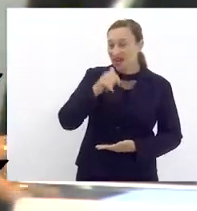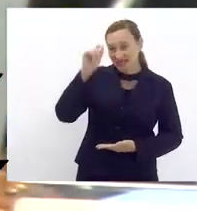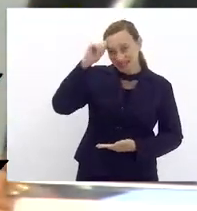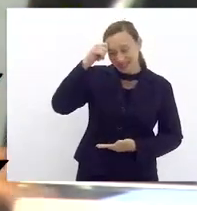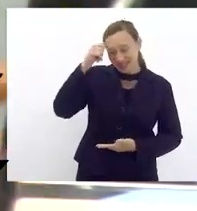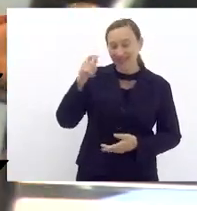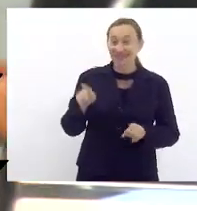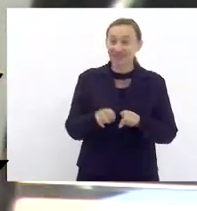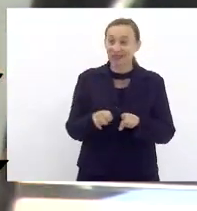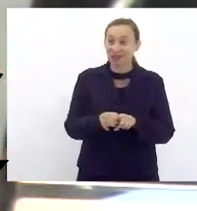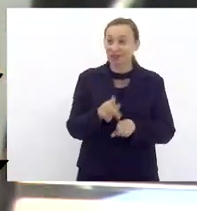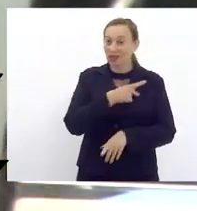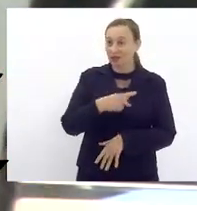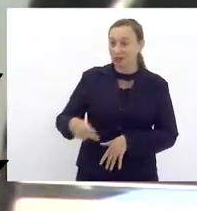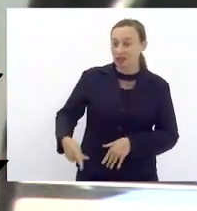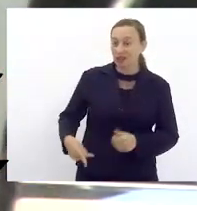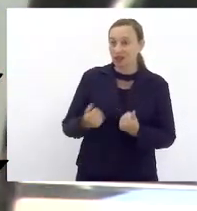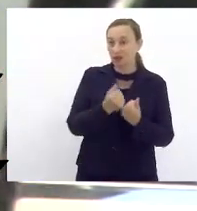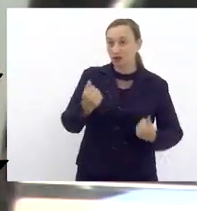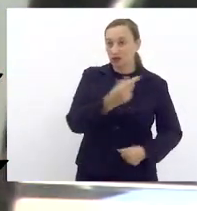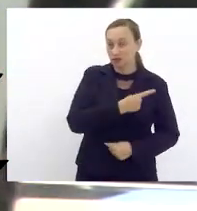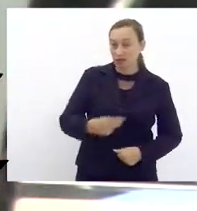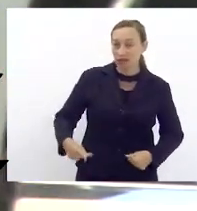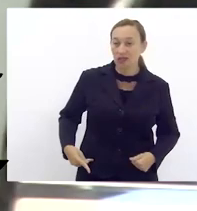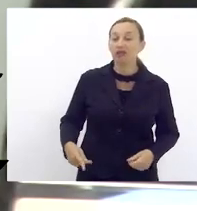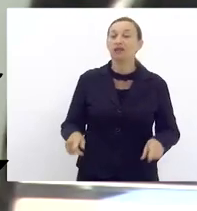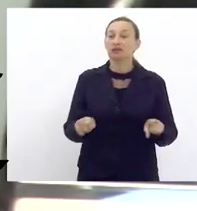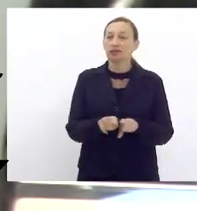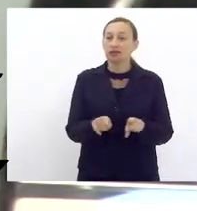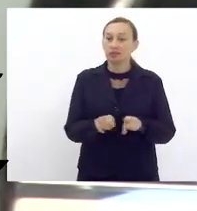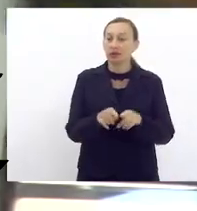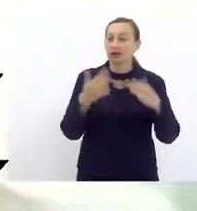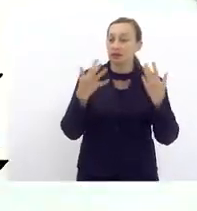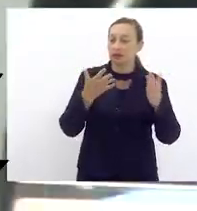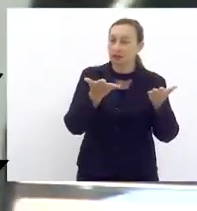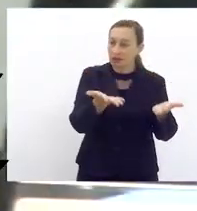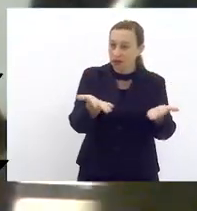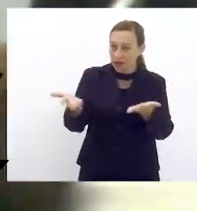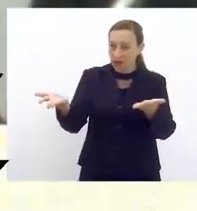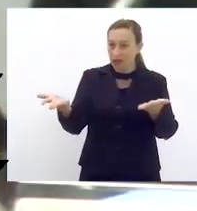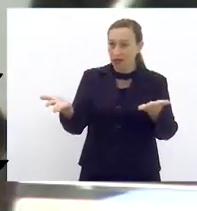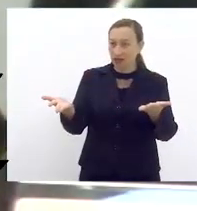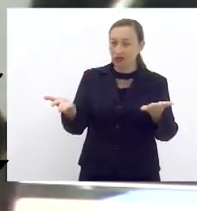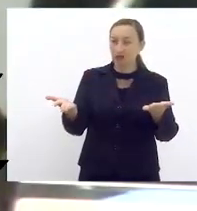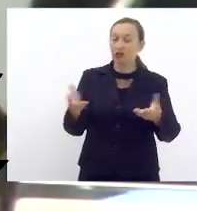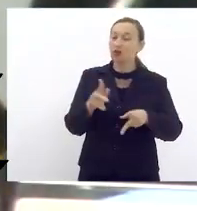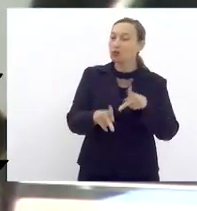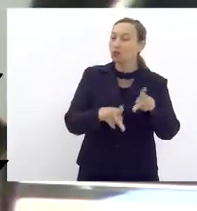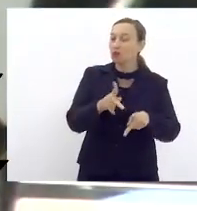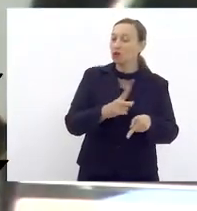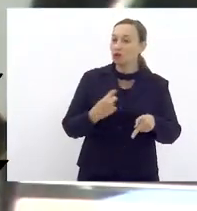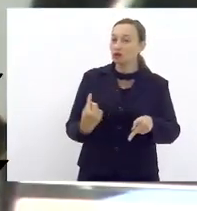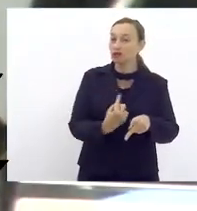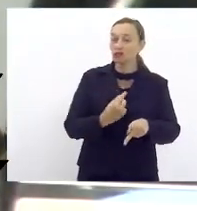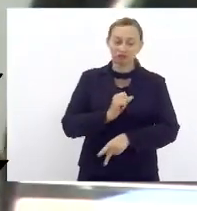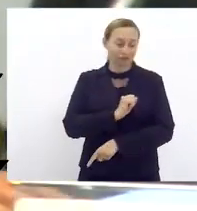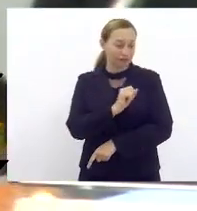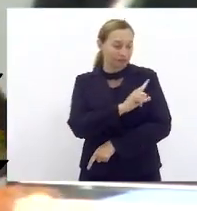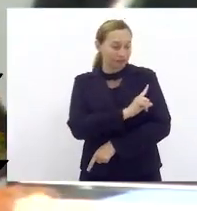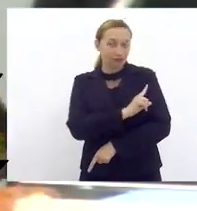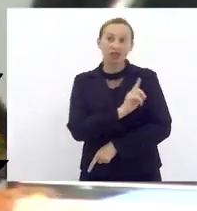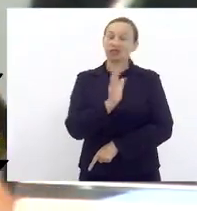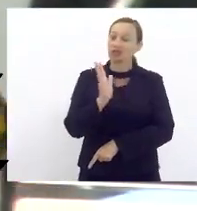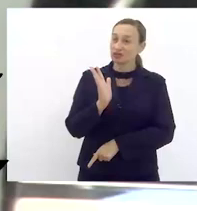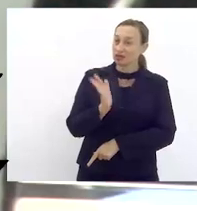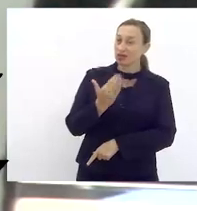saudar o presidente o vice-presidente e saudar a plenária na figura do nosso povo lá de São Gonçalo que